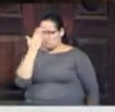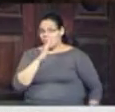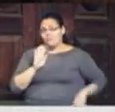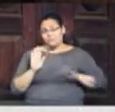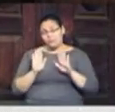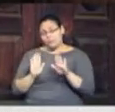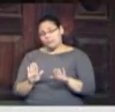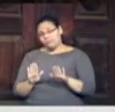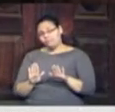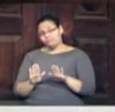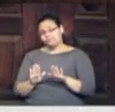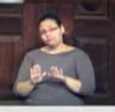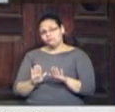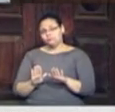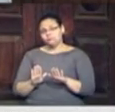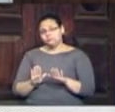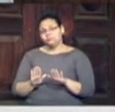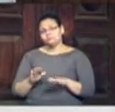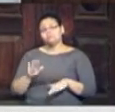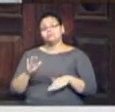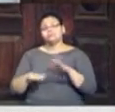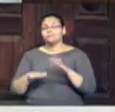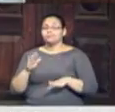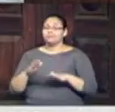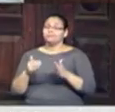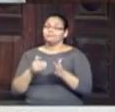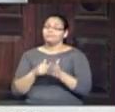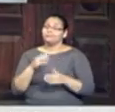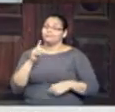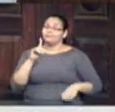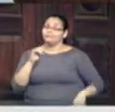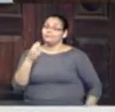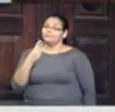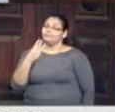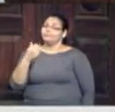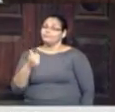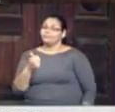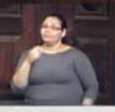Mas, quiçá, até 31 de dezembro chegará. Muito obrigado, senhor presidente.